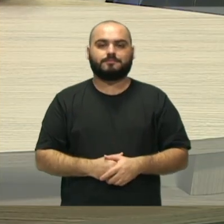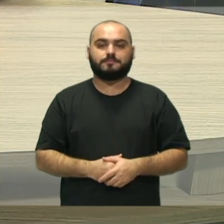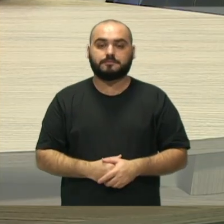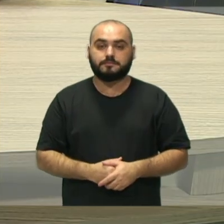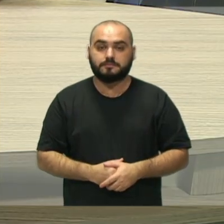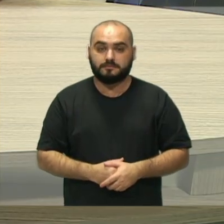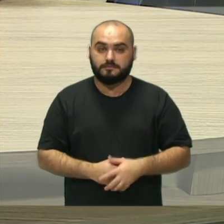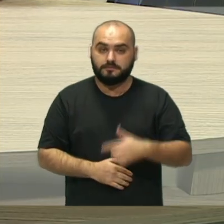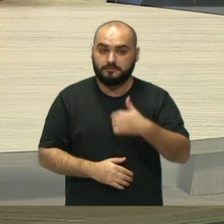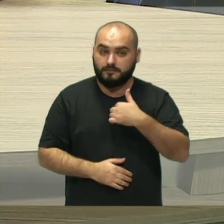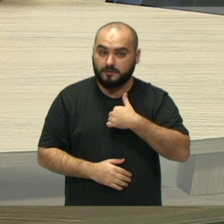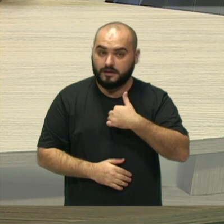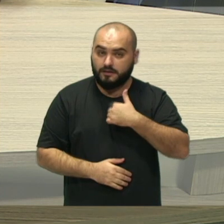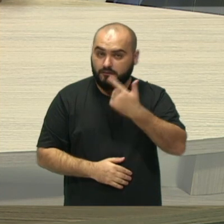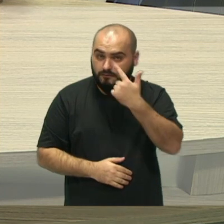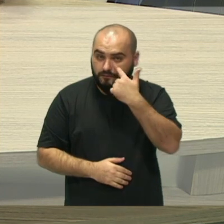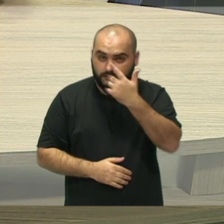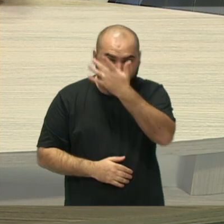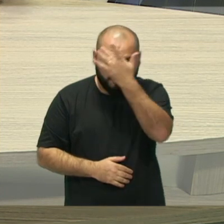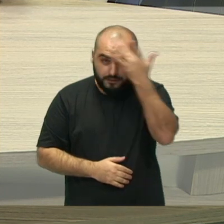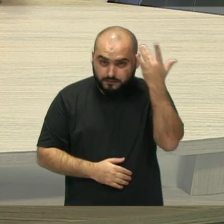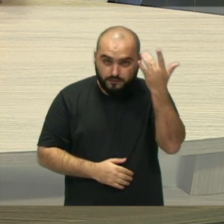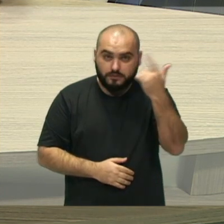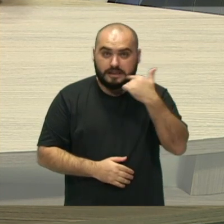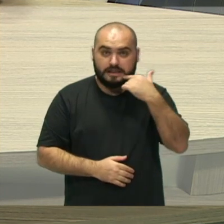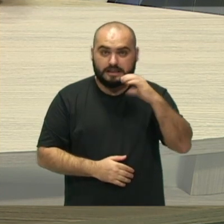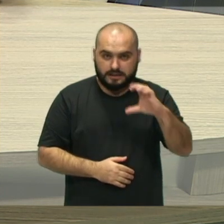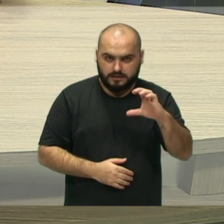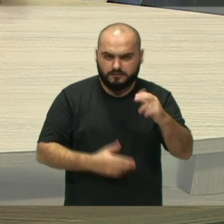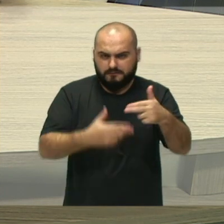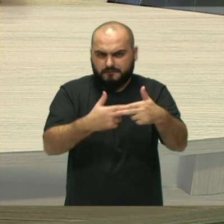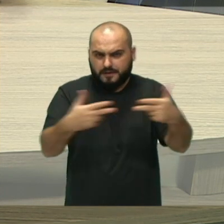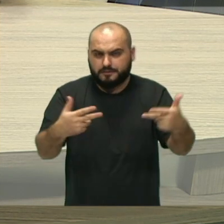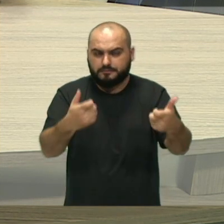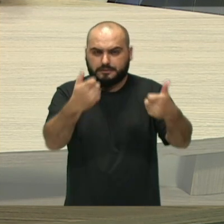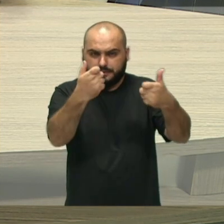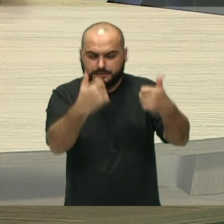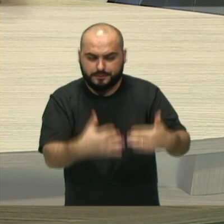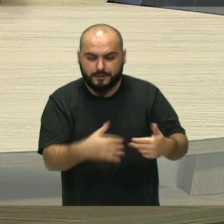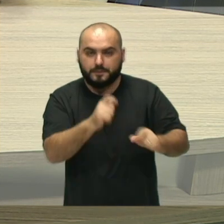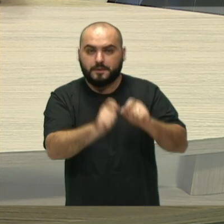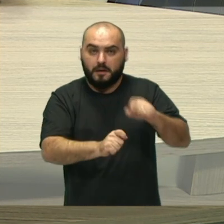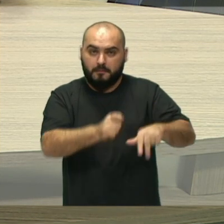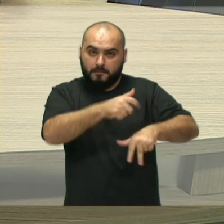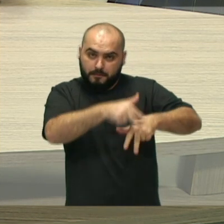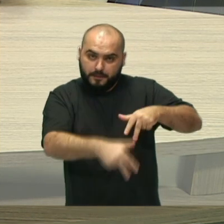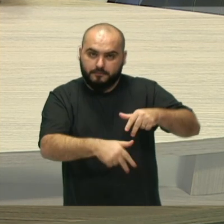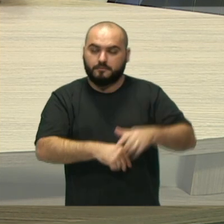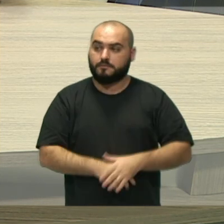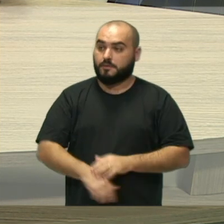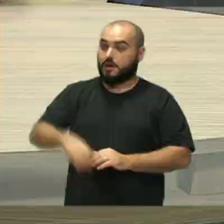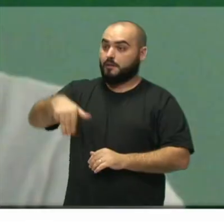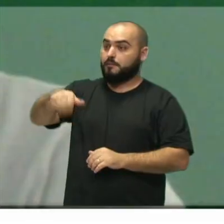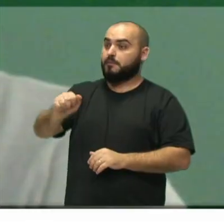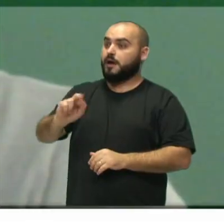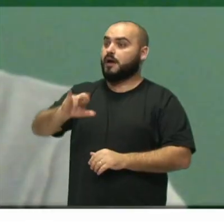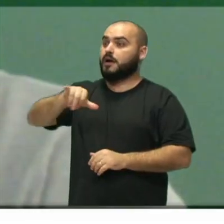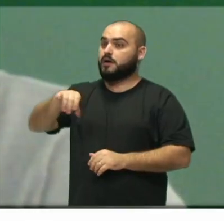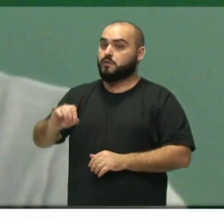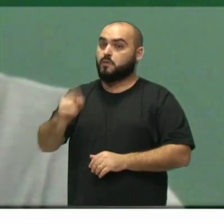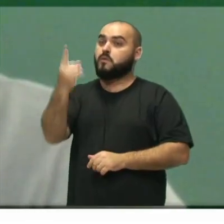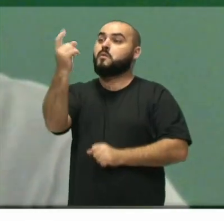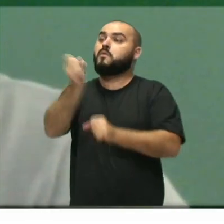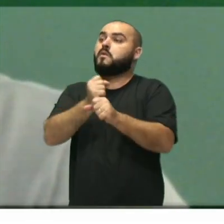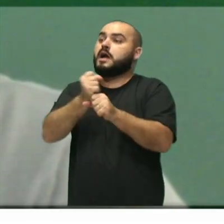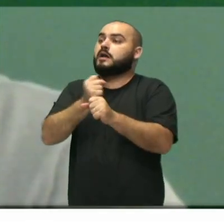escuto muito dos pacientes a questão assim, essa semana mesmo eu atendi um rapaz que falou, Mário, faz mais de um ano que eu não abraço a minha